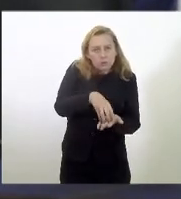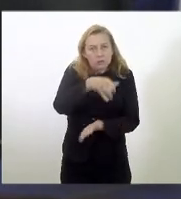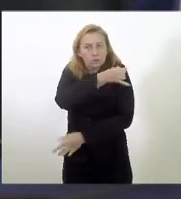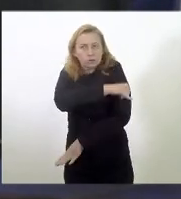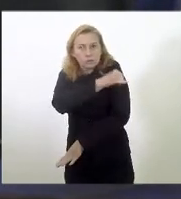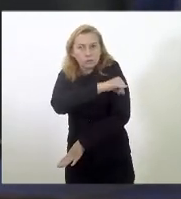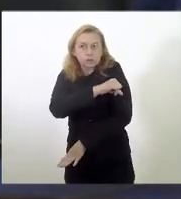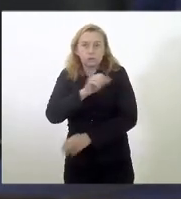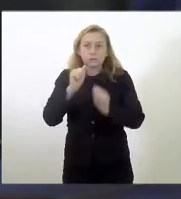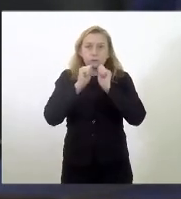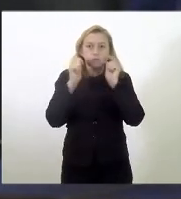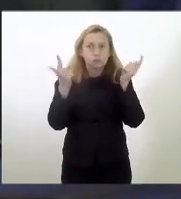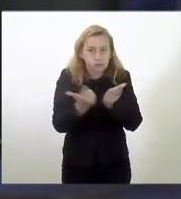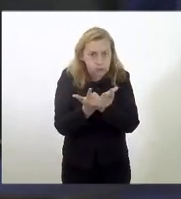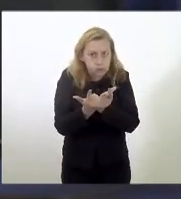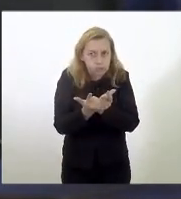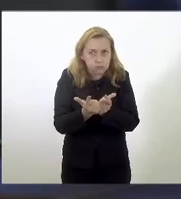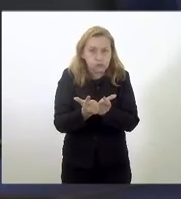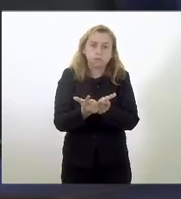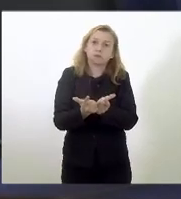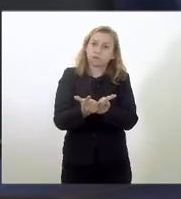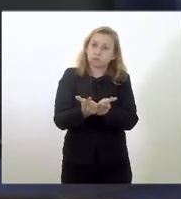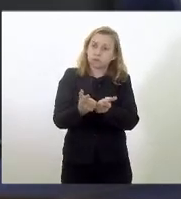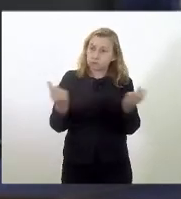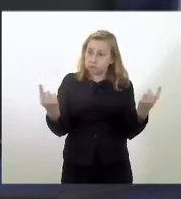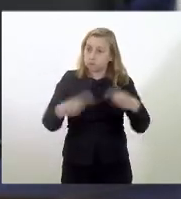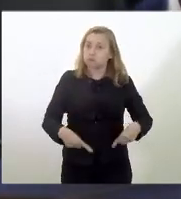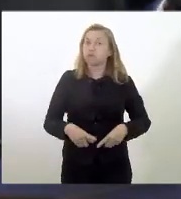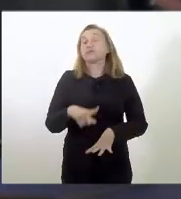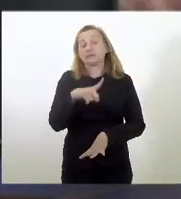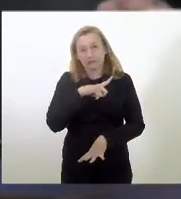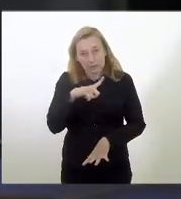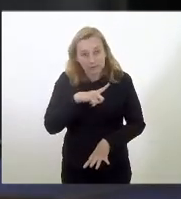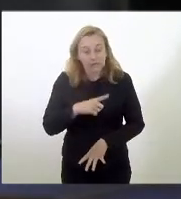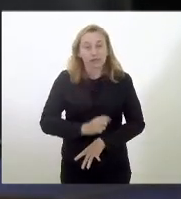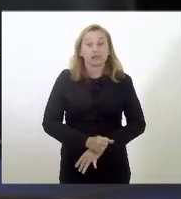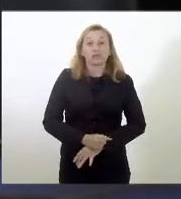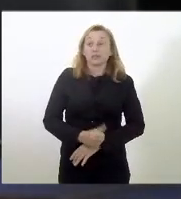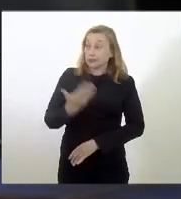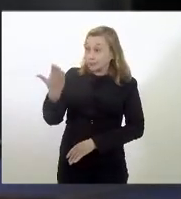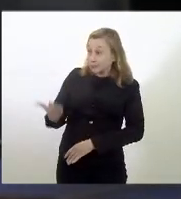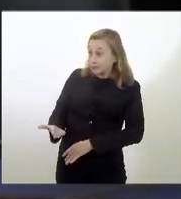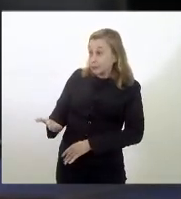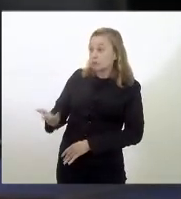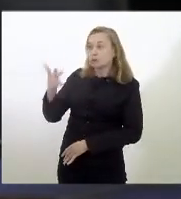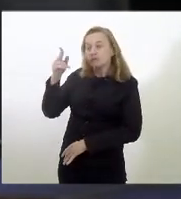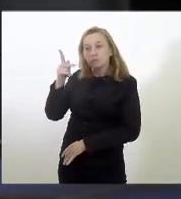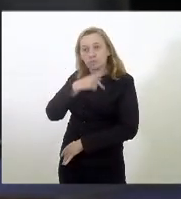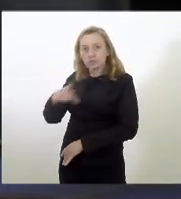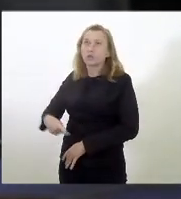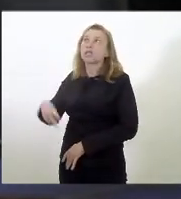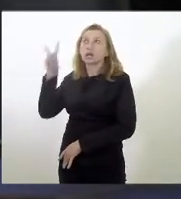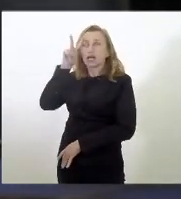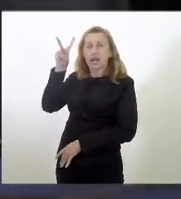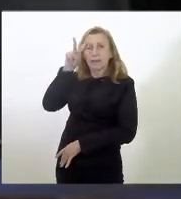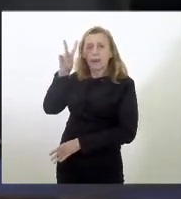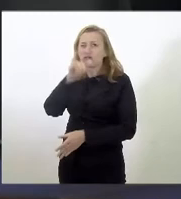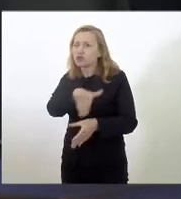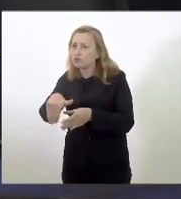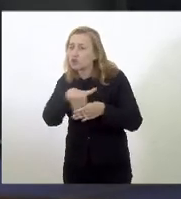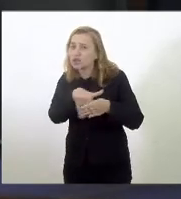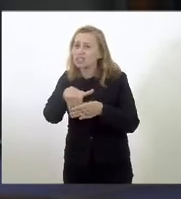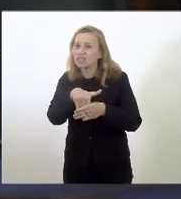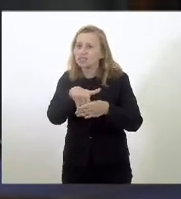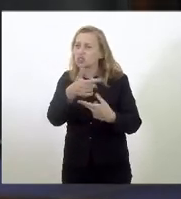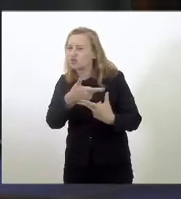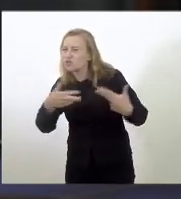a Alerj foi permanentemente desafiada. Vossa Excelência lembrava de votações